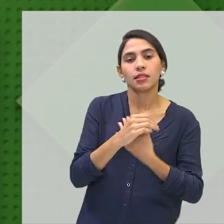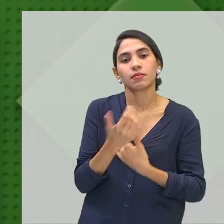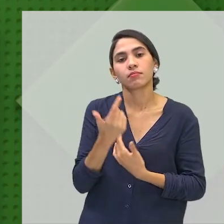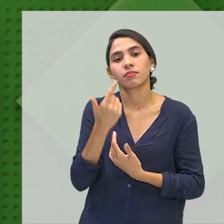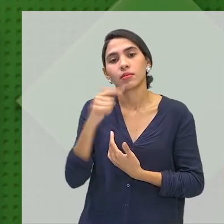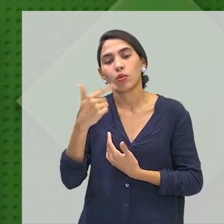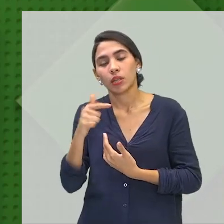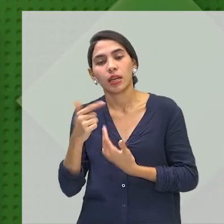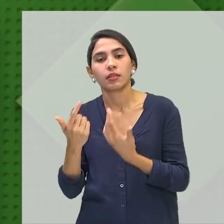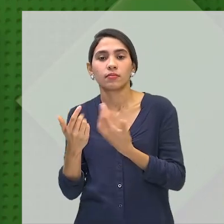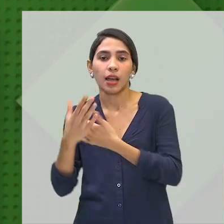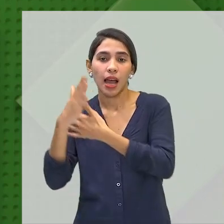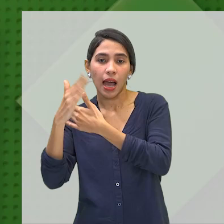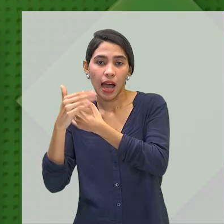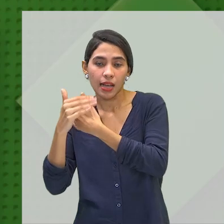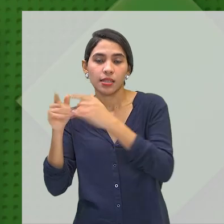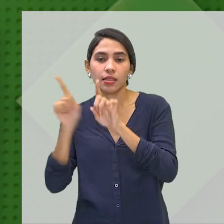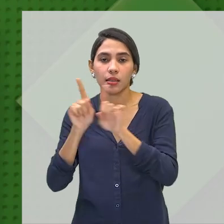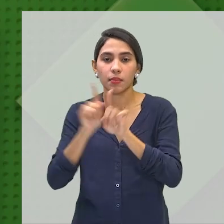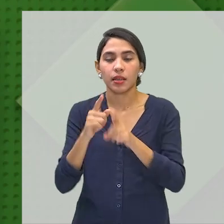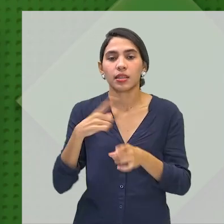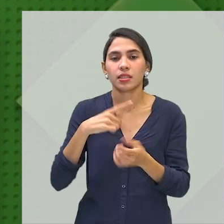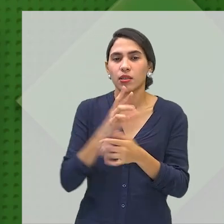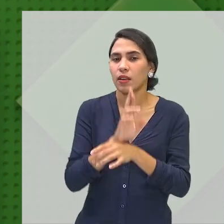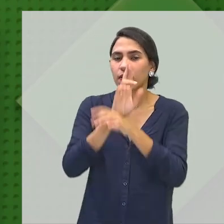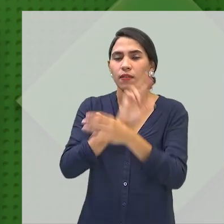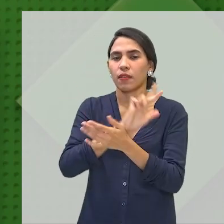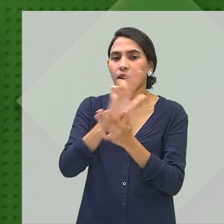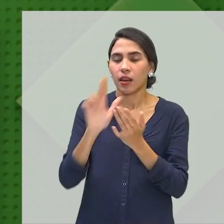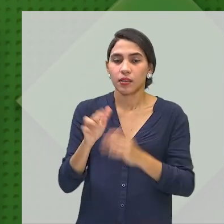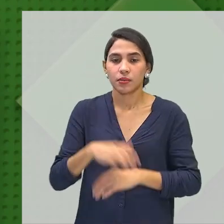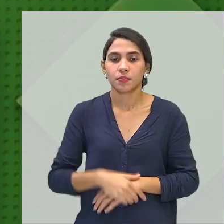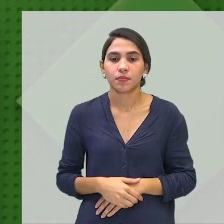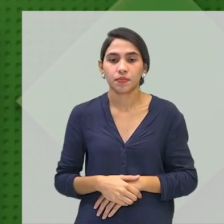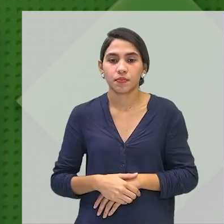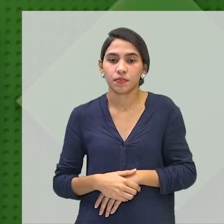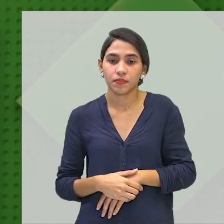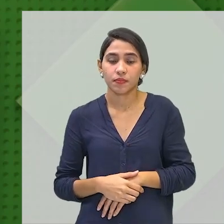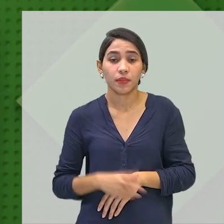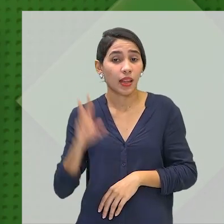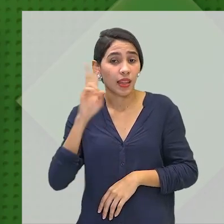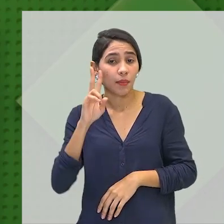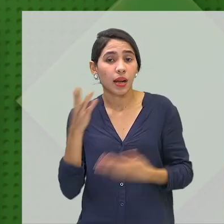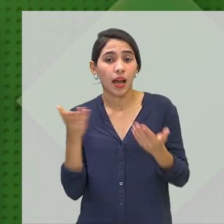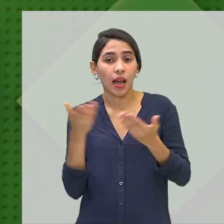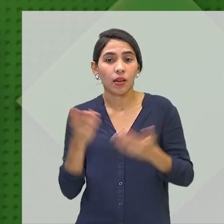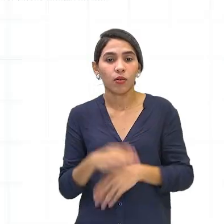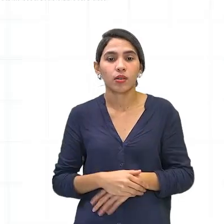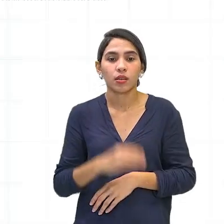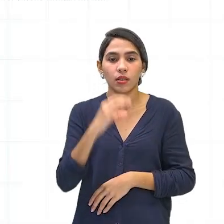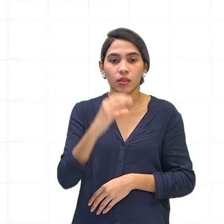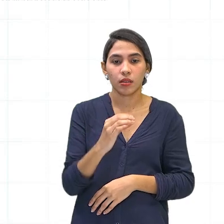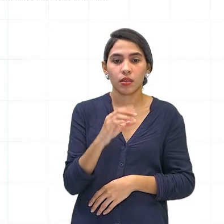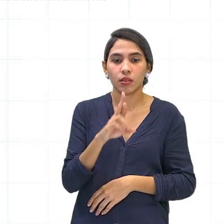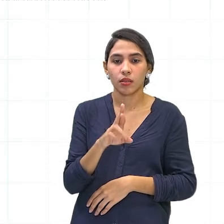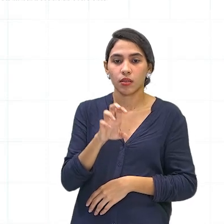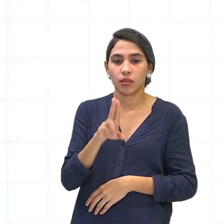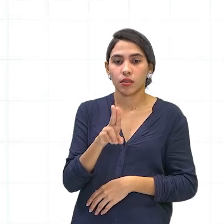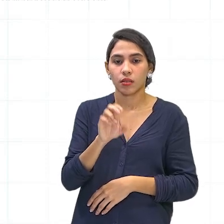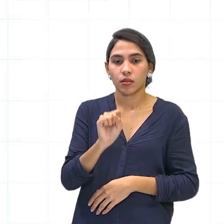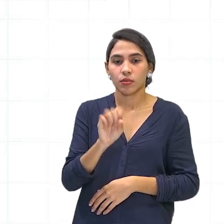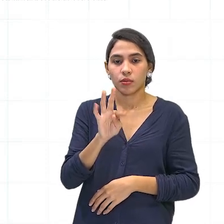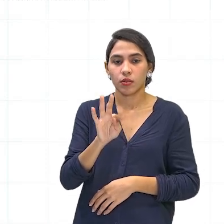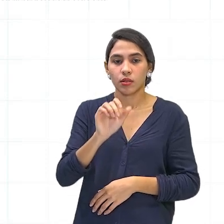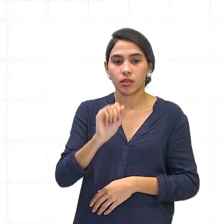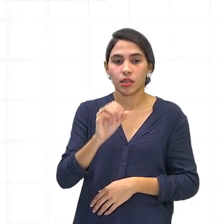muito diverso, são muitos representantes, então, desse grupo, certo? Vamos relembrar agora o grupo dos crustáceos na próxima